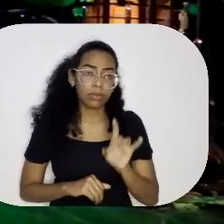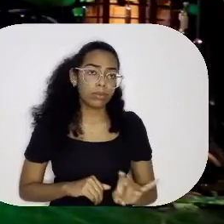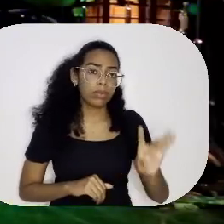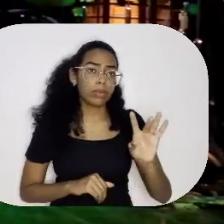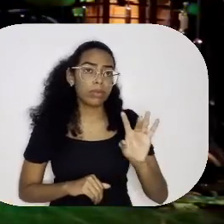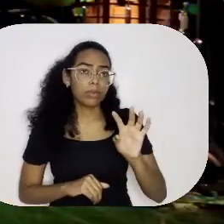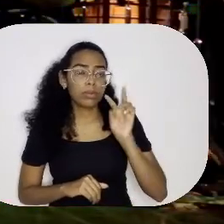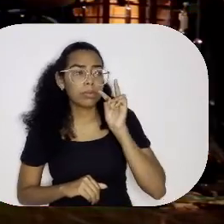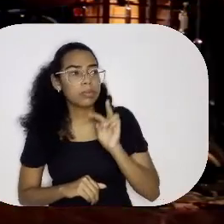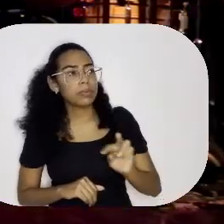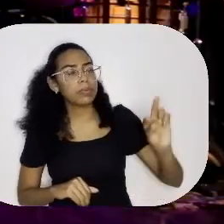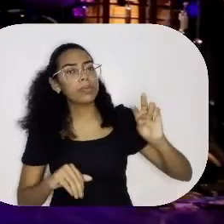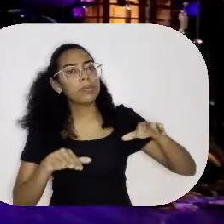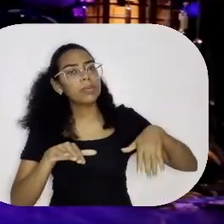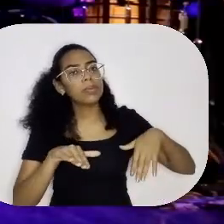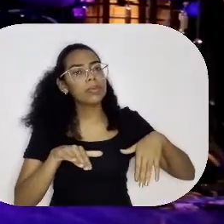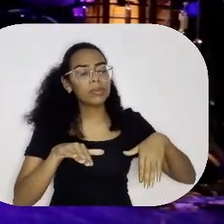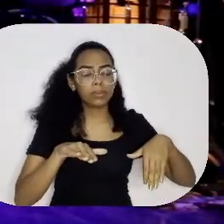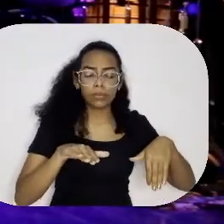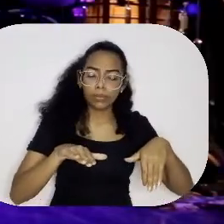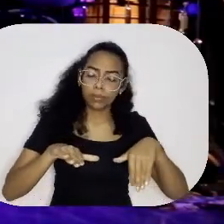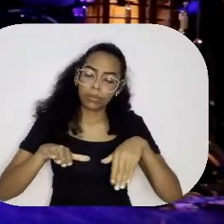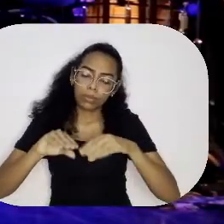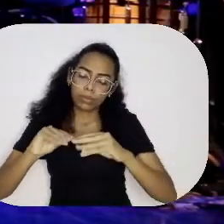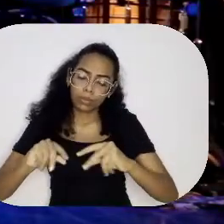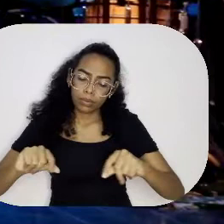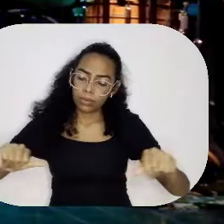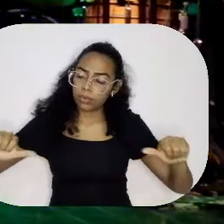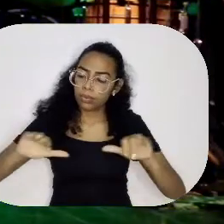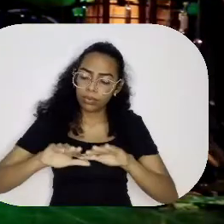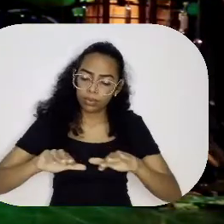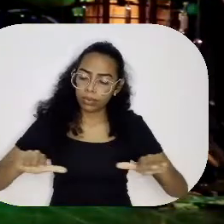visão da terra, do mar